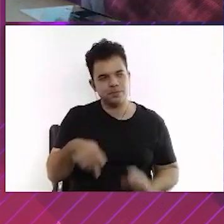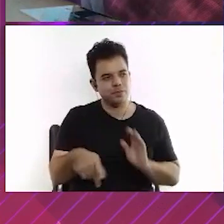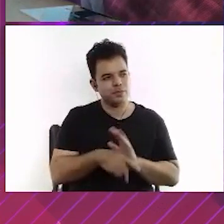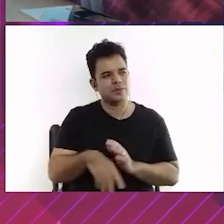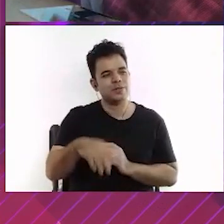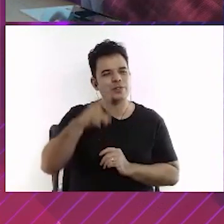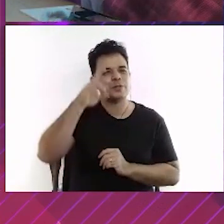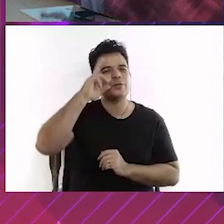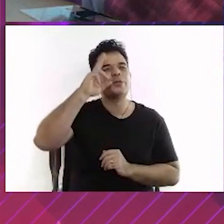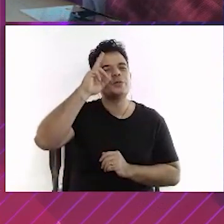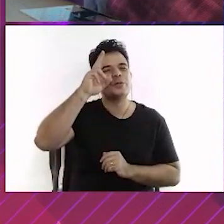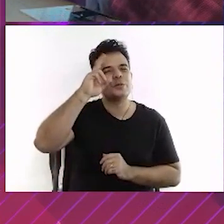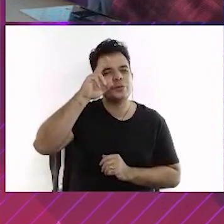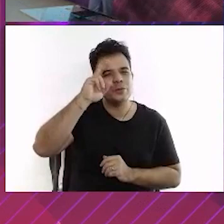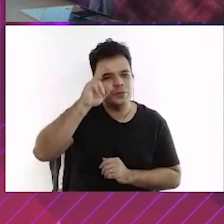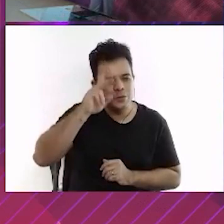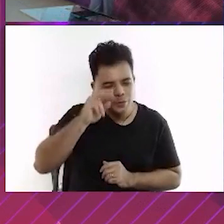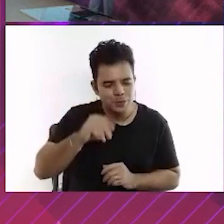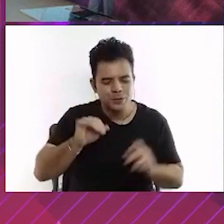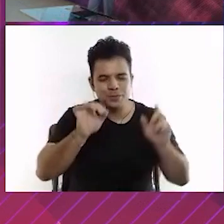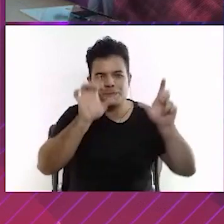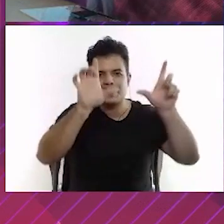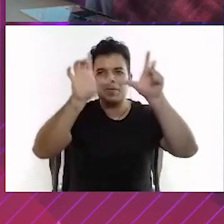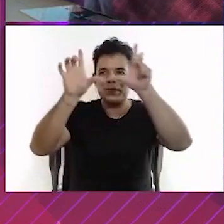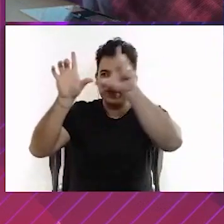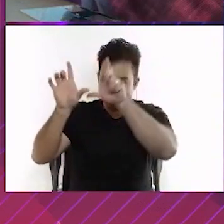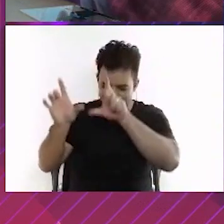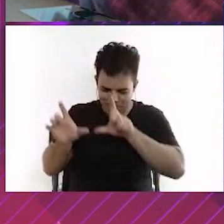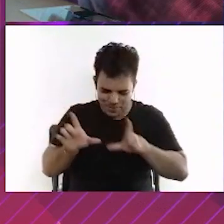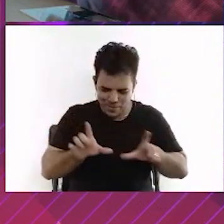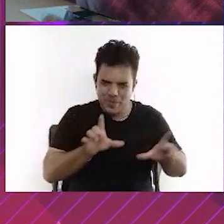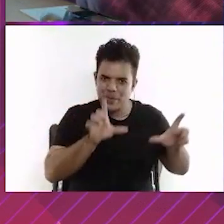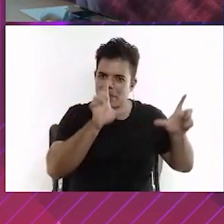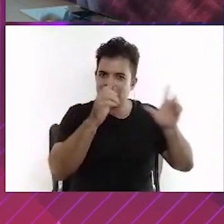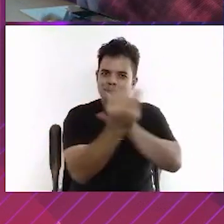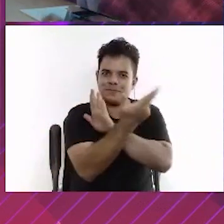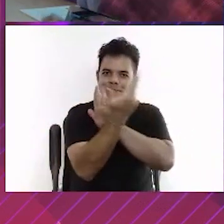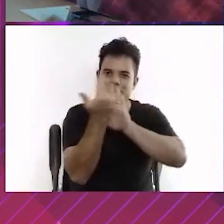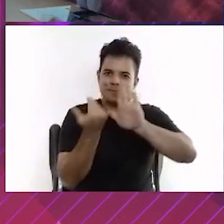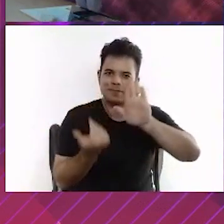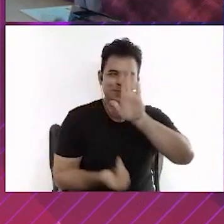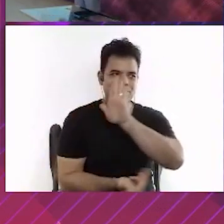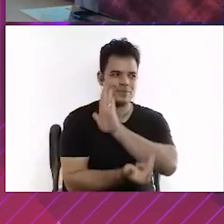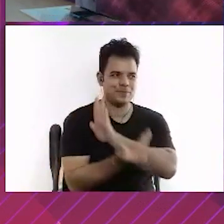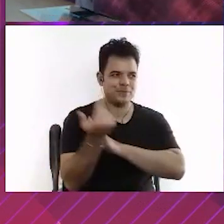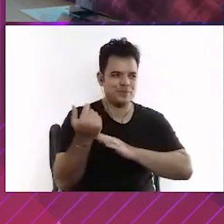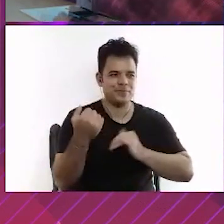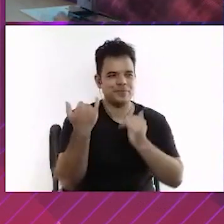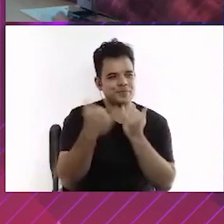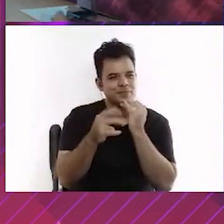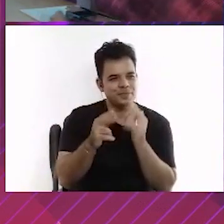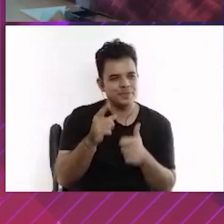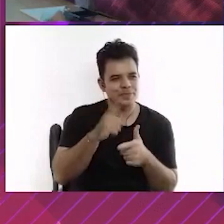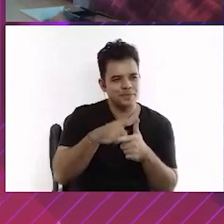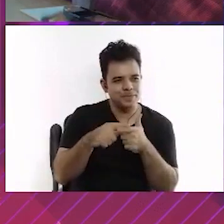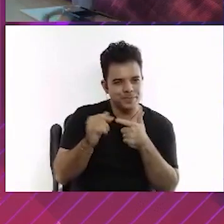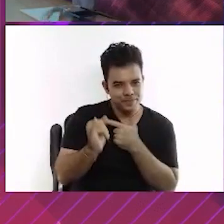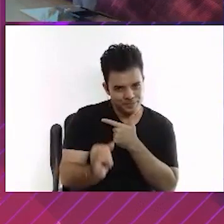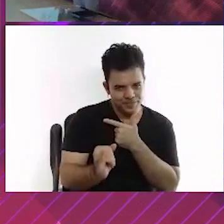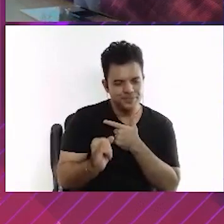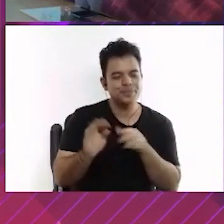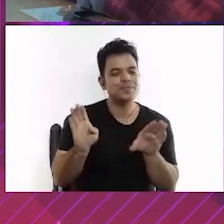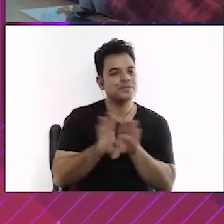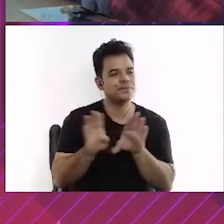contar um pouco a historinha de como funcionaria essa dinâmica do processo de certificação e também